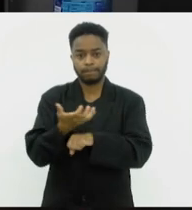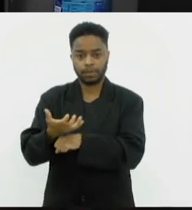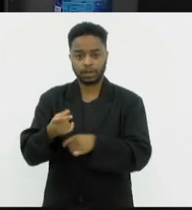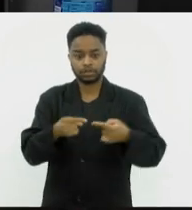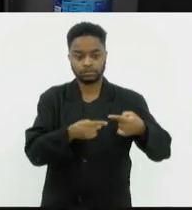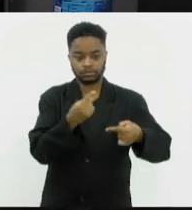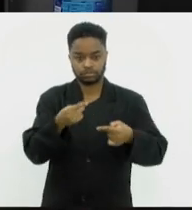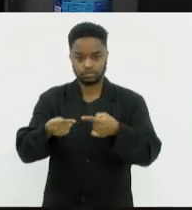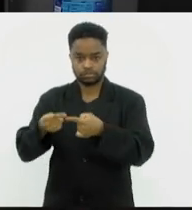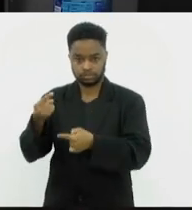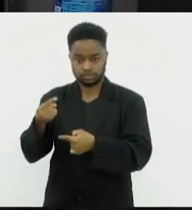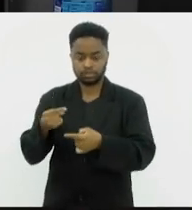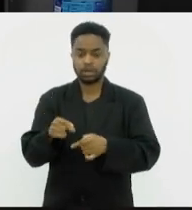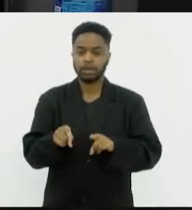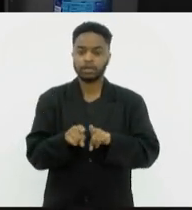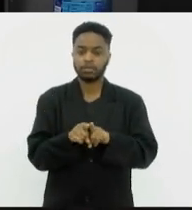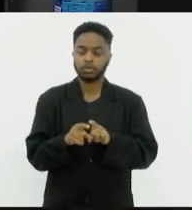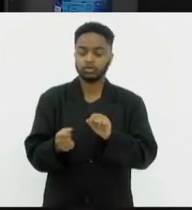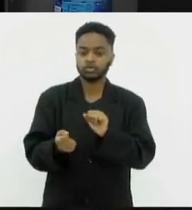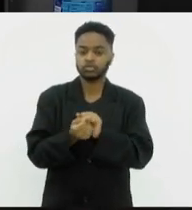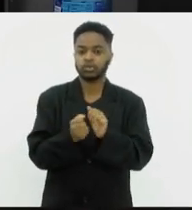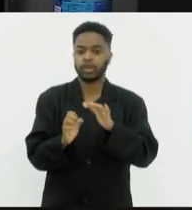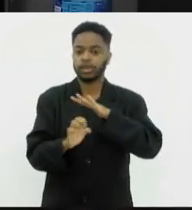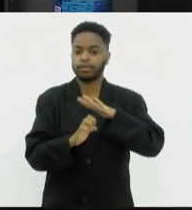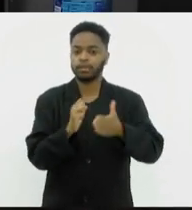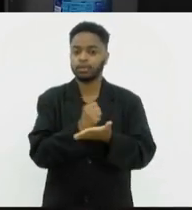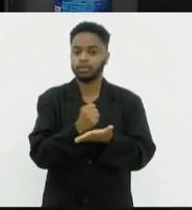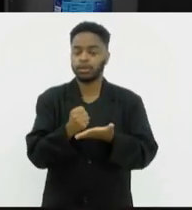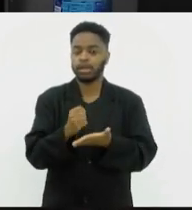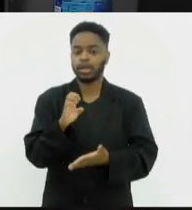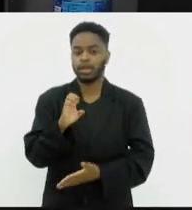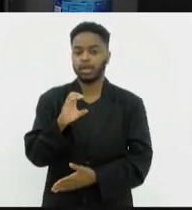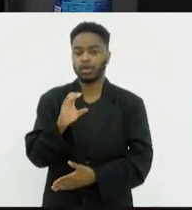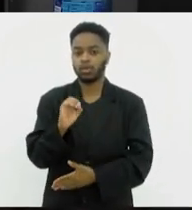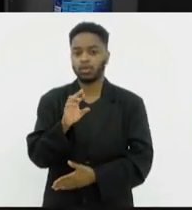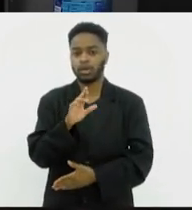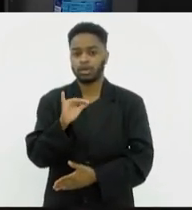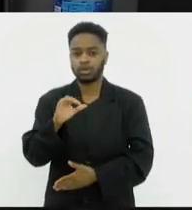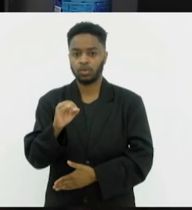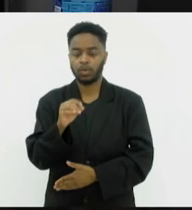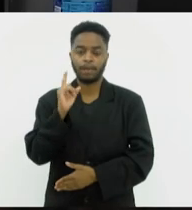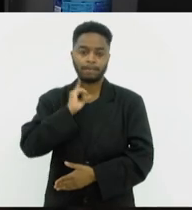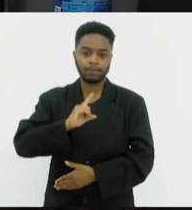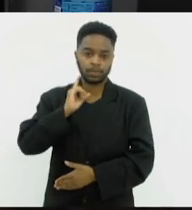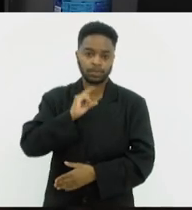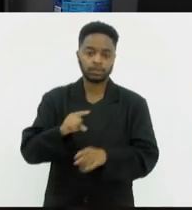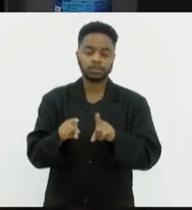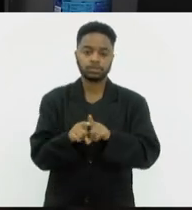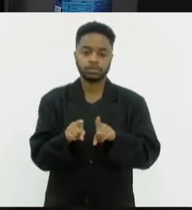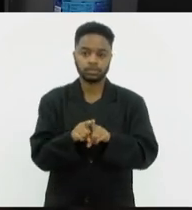pedágio, junto às concessionárias Ecorrio Minas e